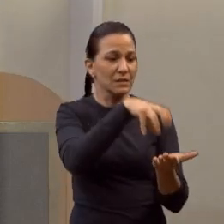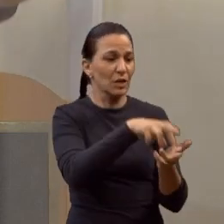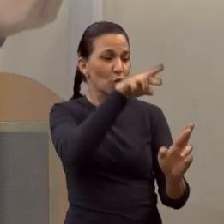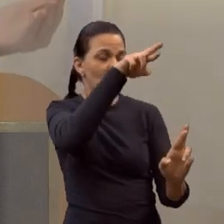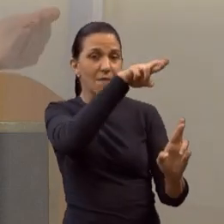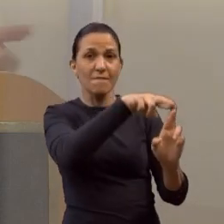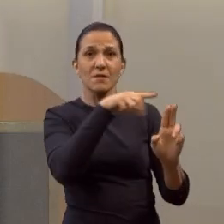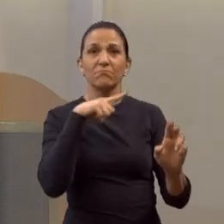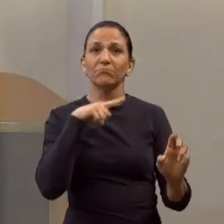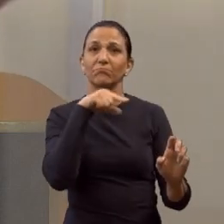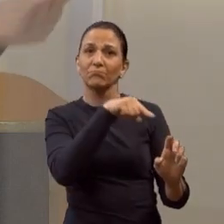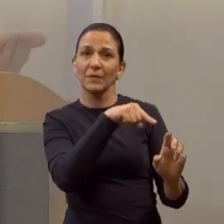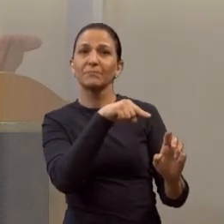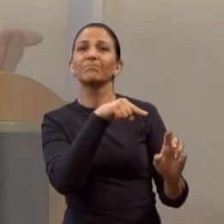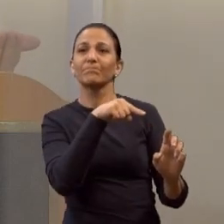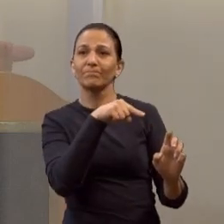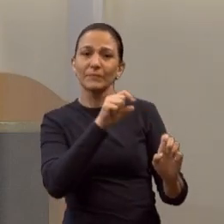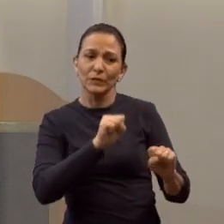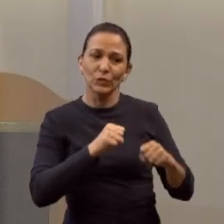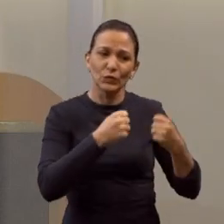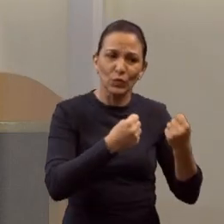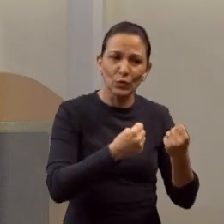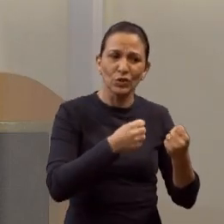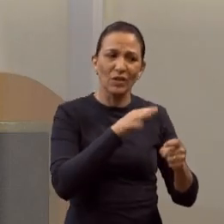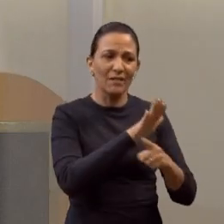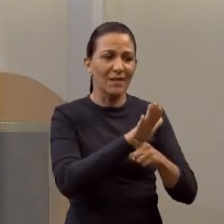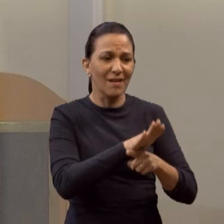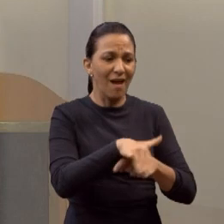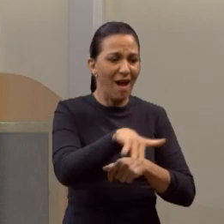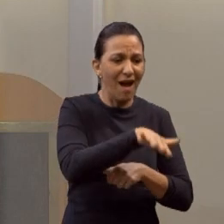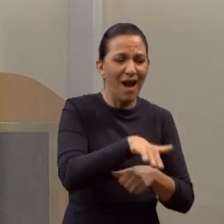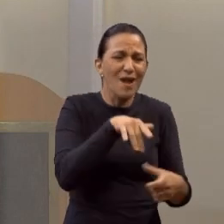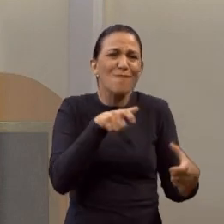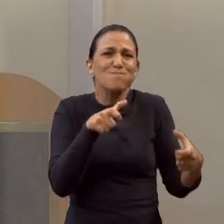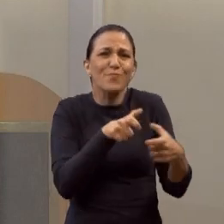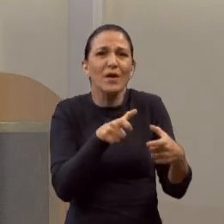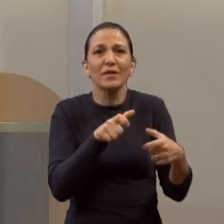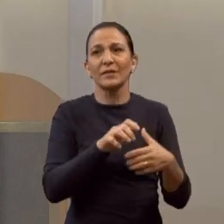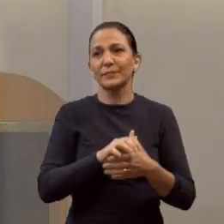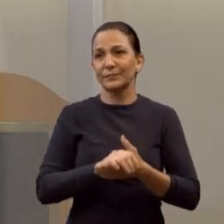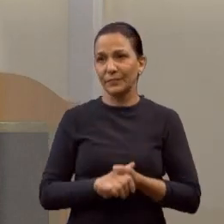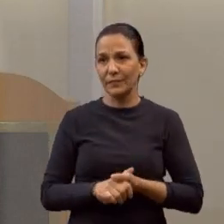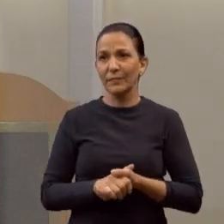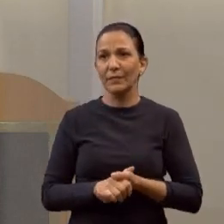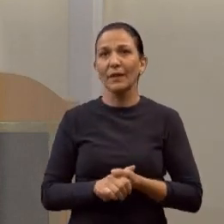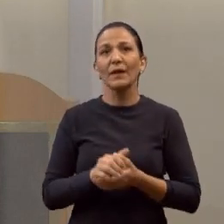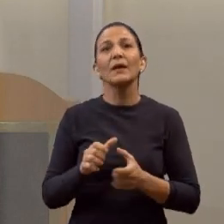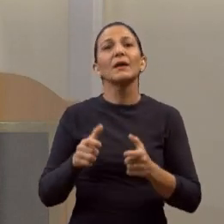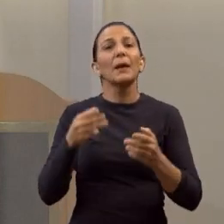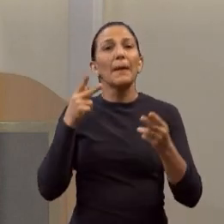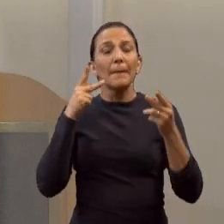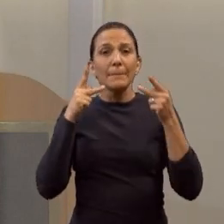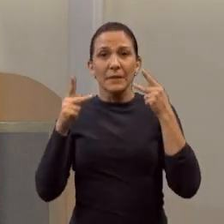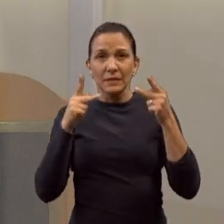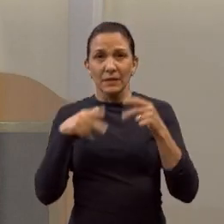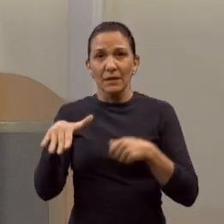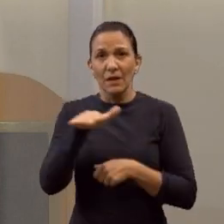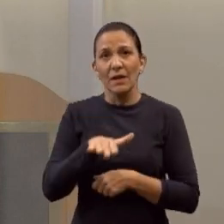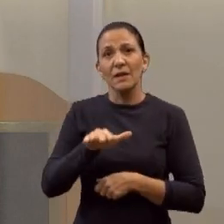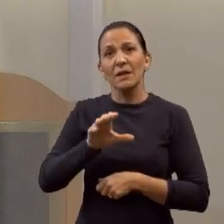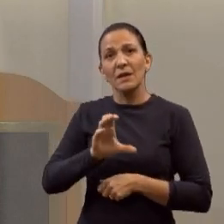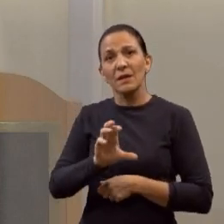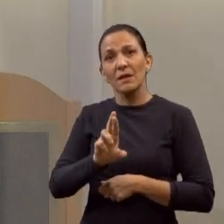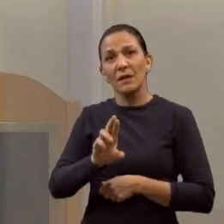referência, que eu fui lá e vi. Eles estão se esforçando para atender, mas não tem espaço. Tem um psiquiatra do Espaço Crescer que já se dispôs a ajudar